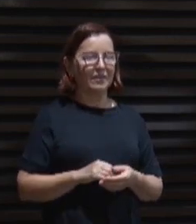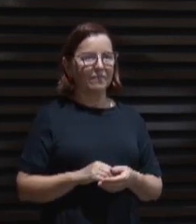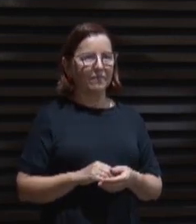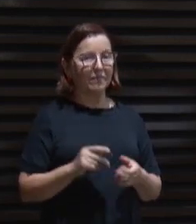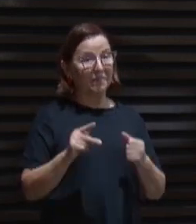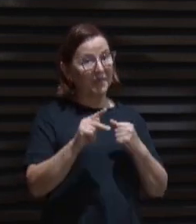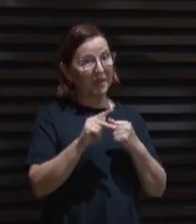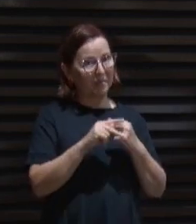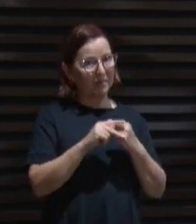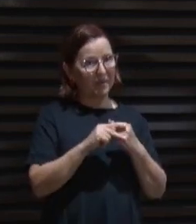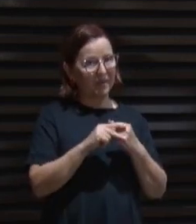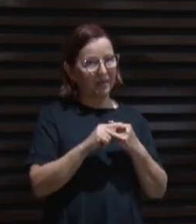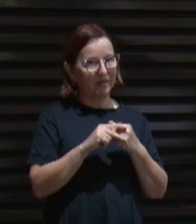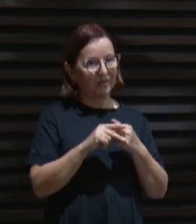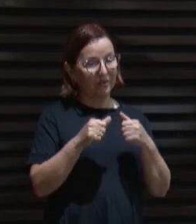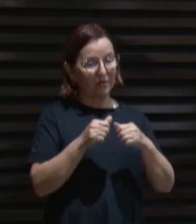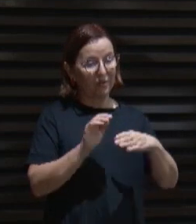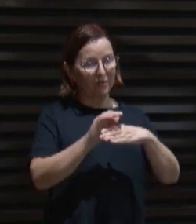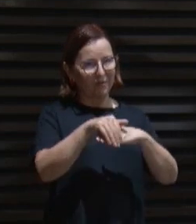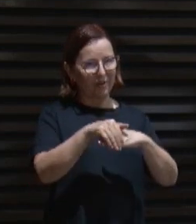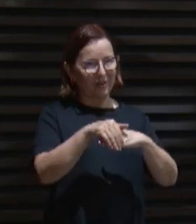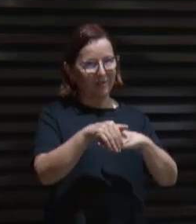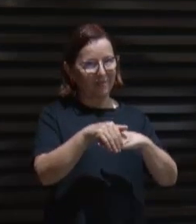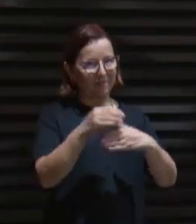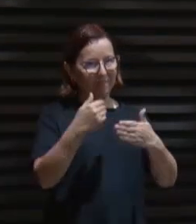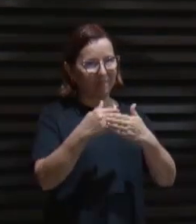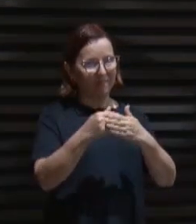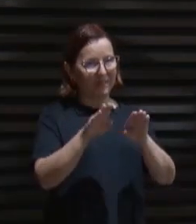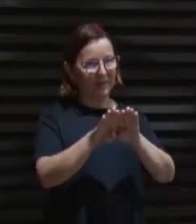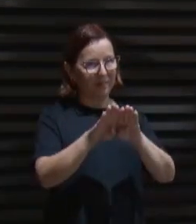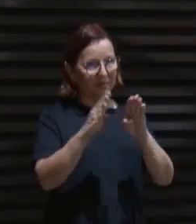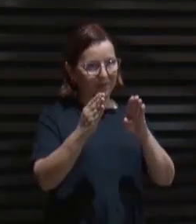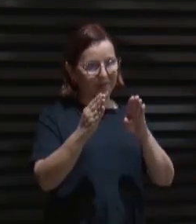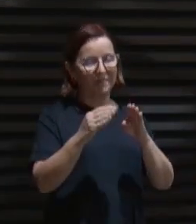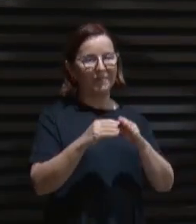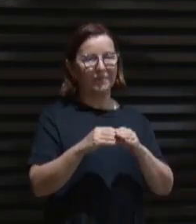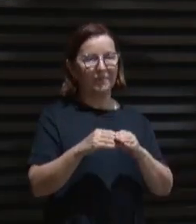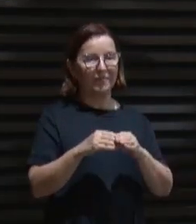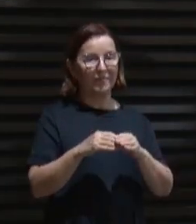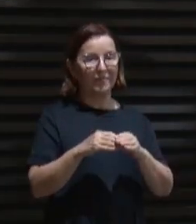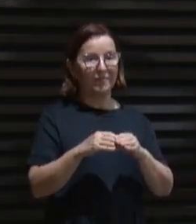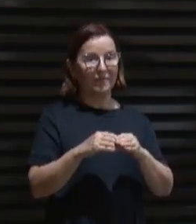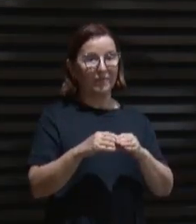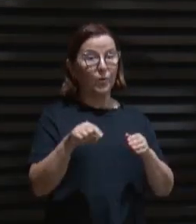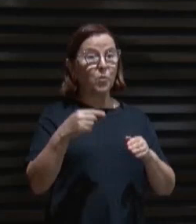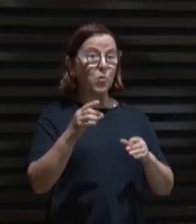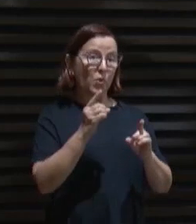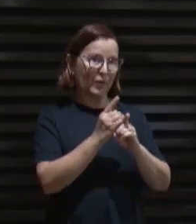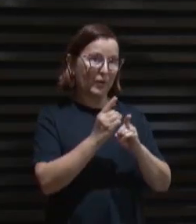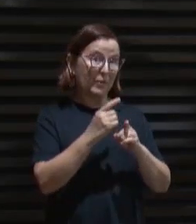Pedro, porém, ficou de fora, junto à porta. Saindo, pois, o outro discípulo, que